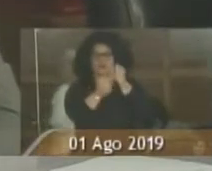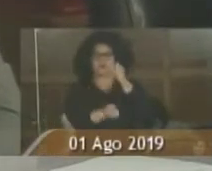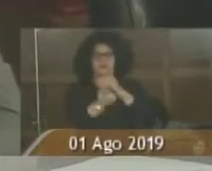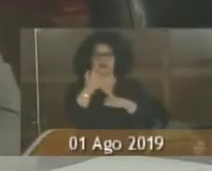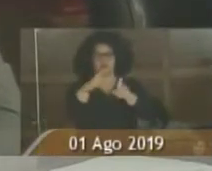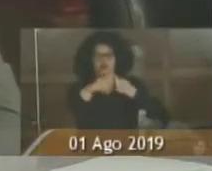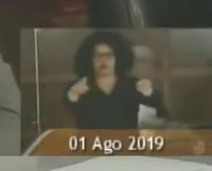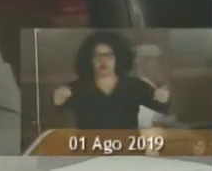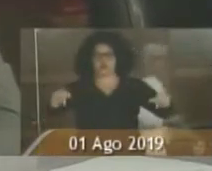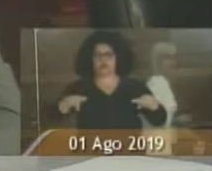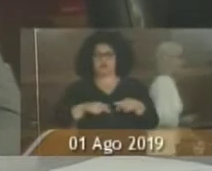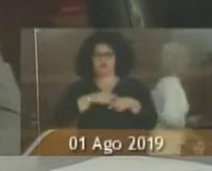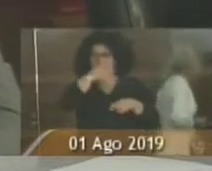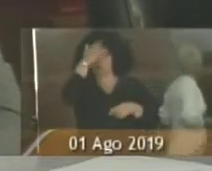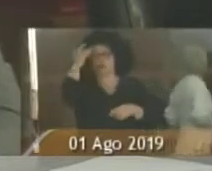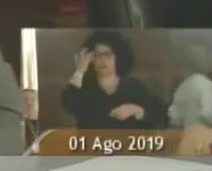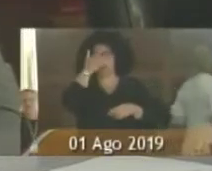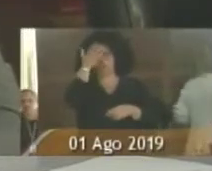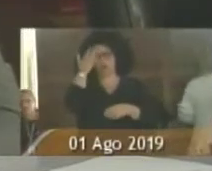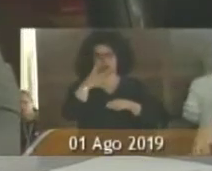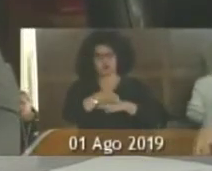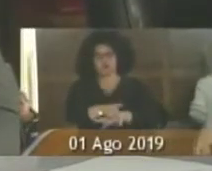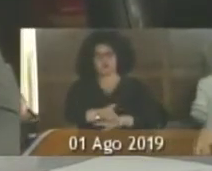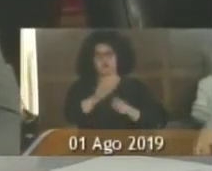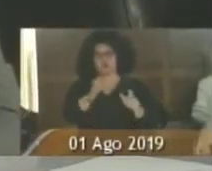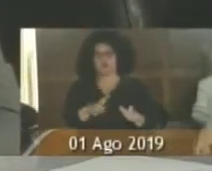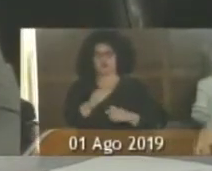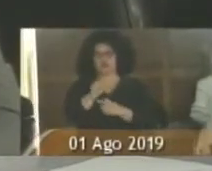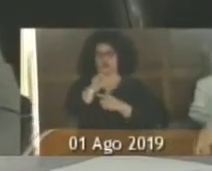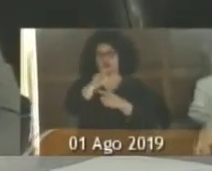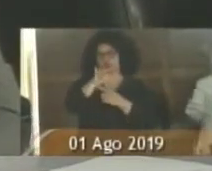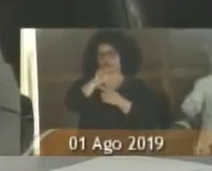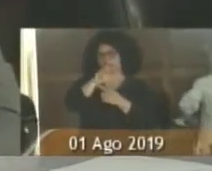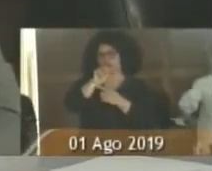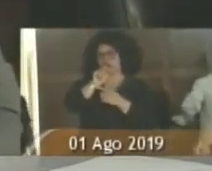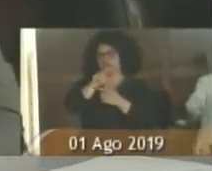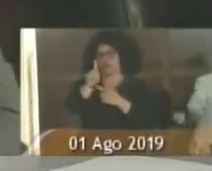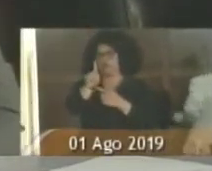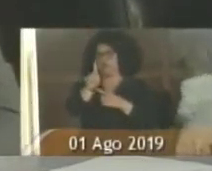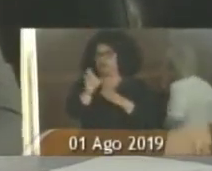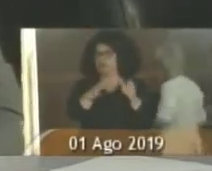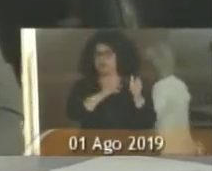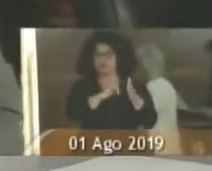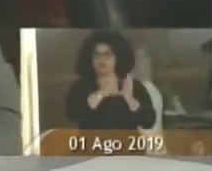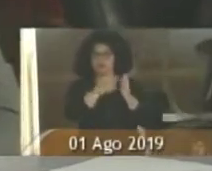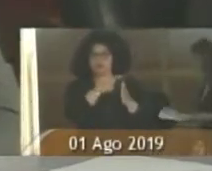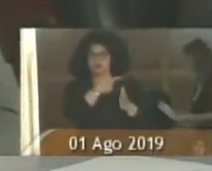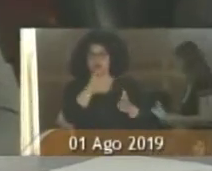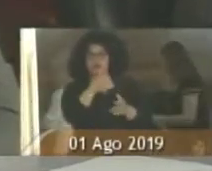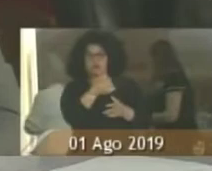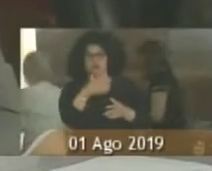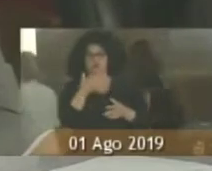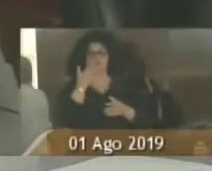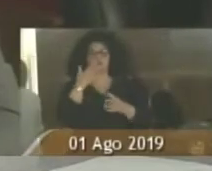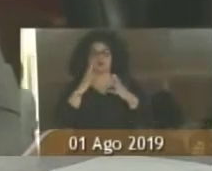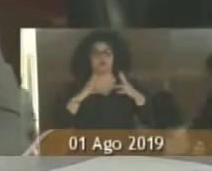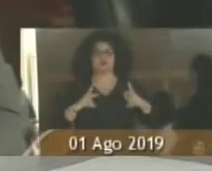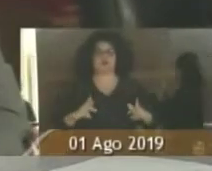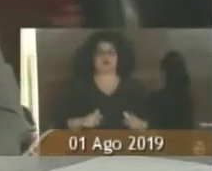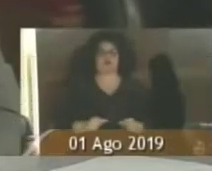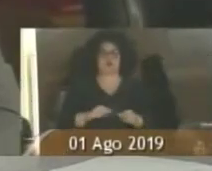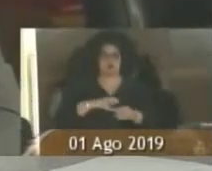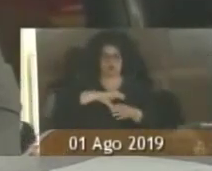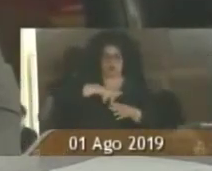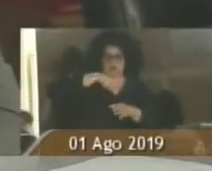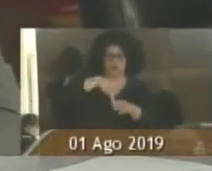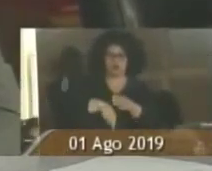comunitário na rua Floresta, bairro Ariró. Indicação 2266, indicando ao prefeito a limpeza e desobstrução de bueiro na